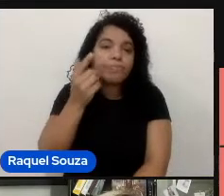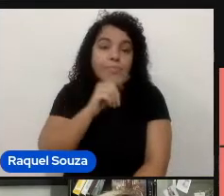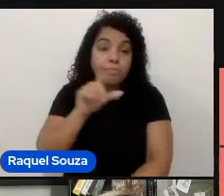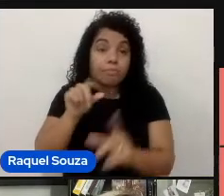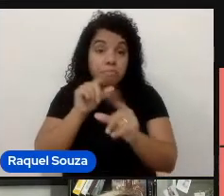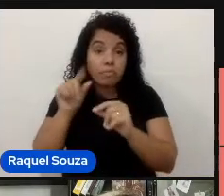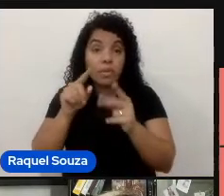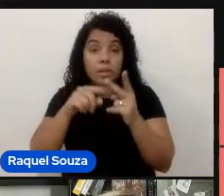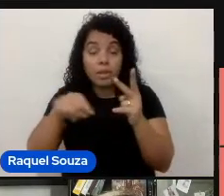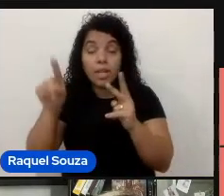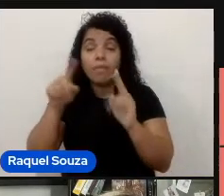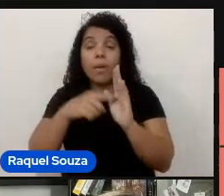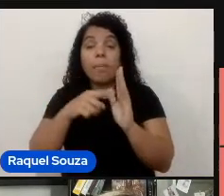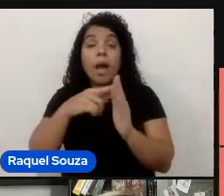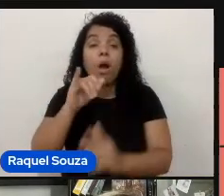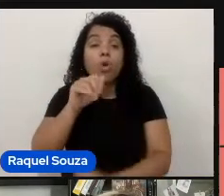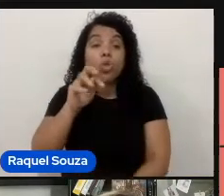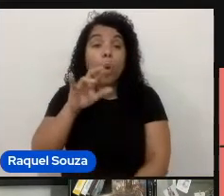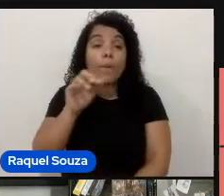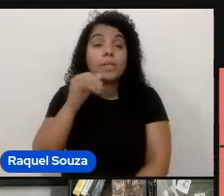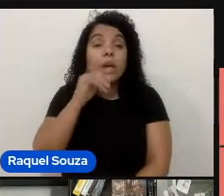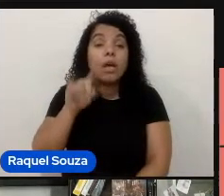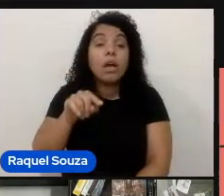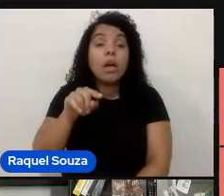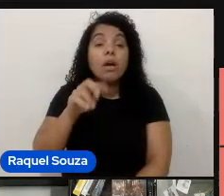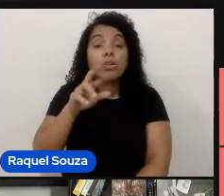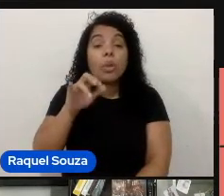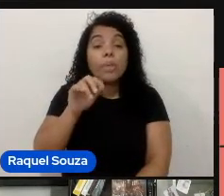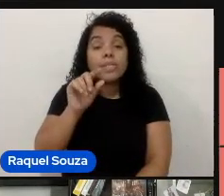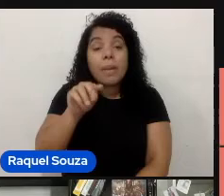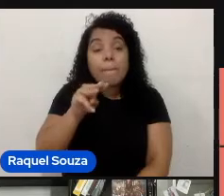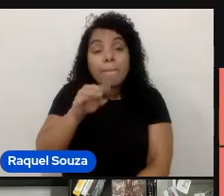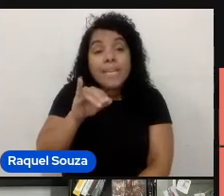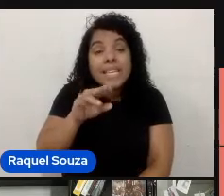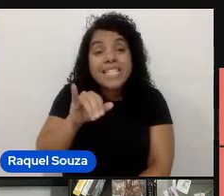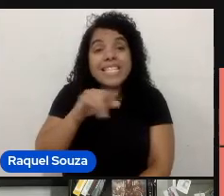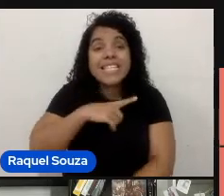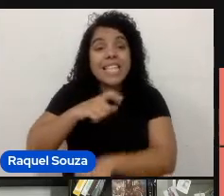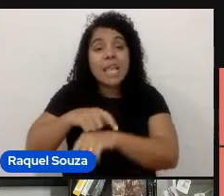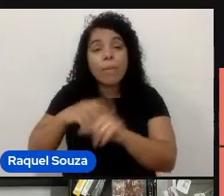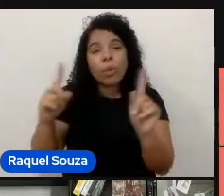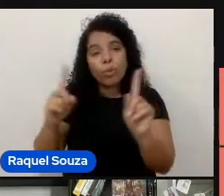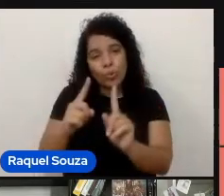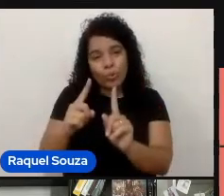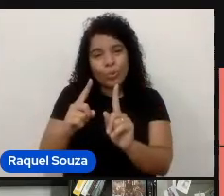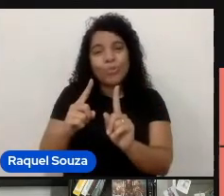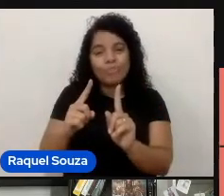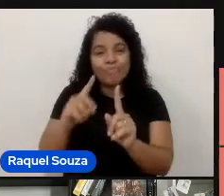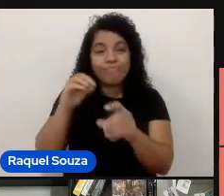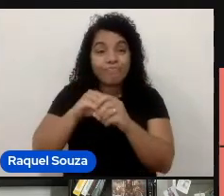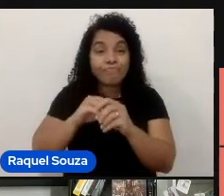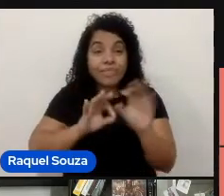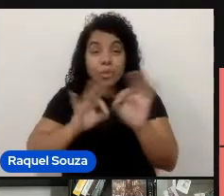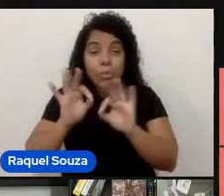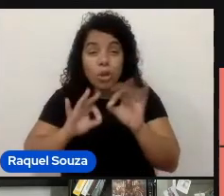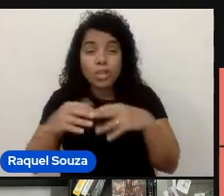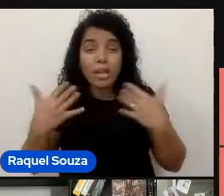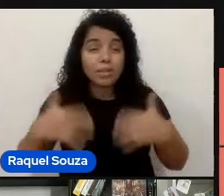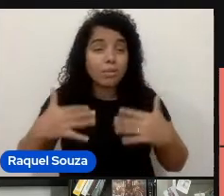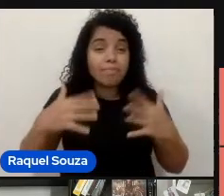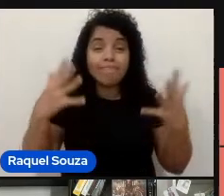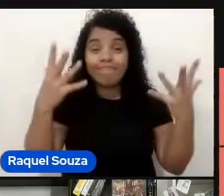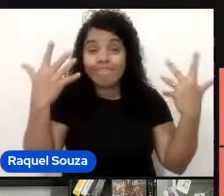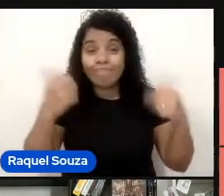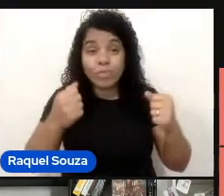levar para automação, automatiza o mini. Se você tem um tempo muito curto, se você está ali no projeto, o negócio está pegando fogo, já aconteceu